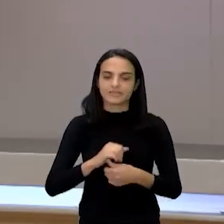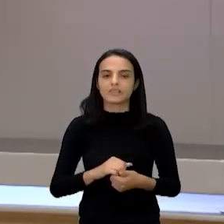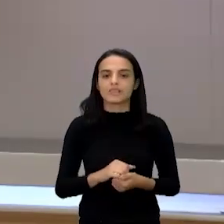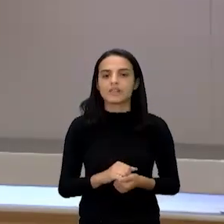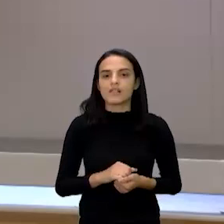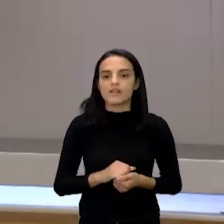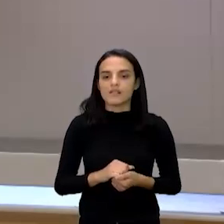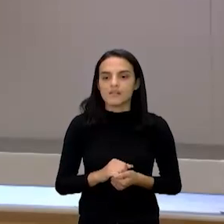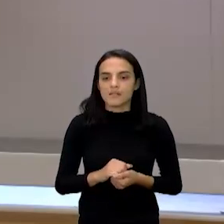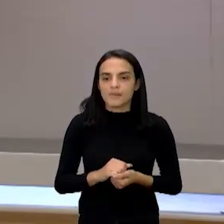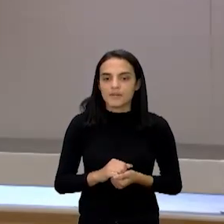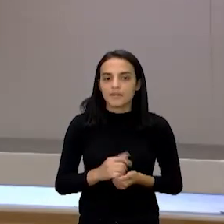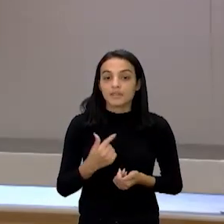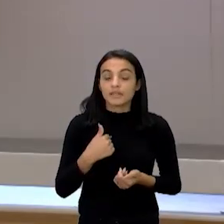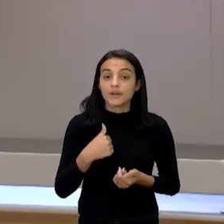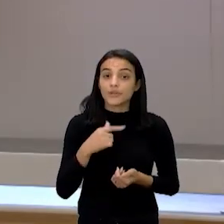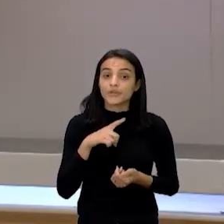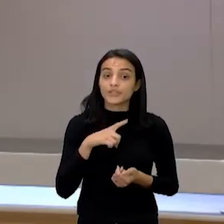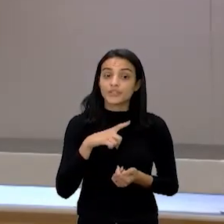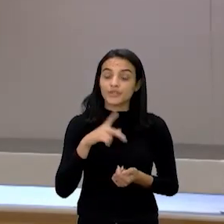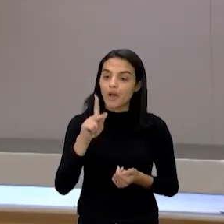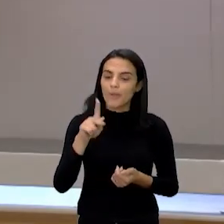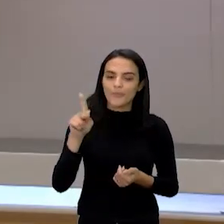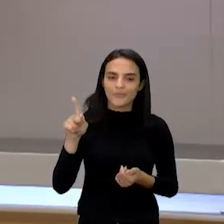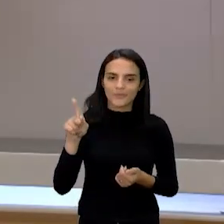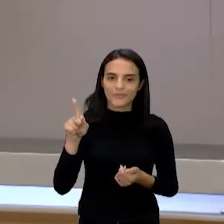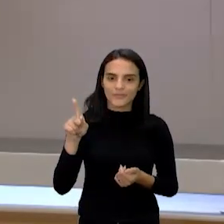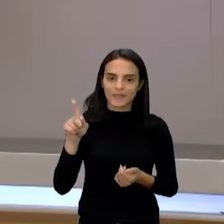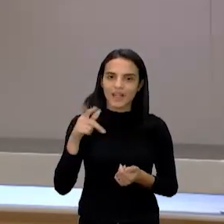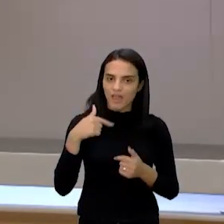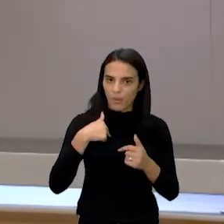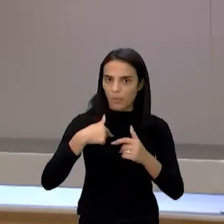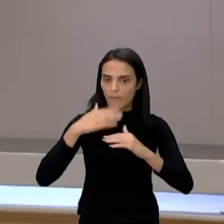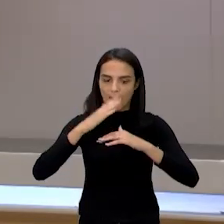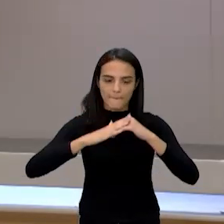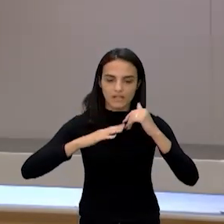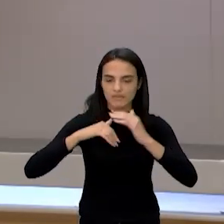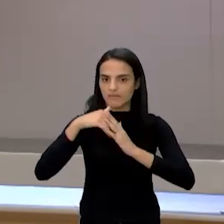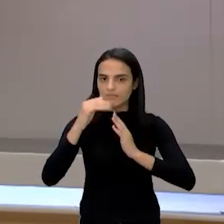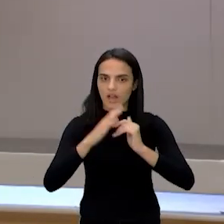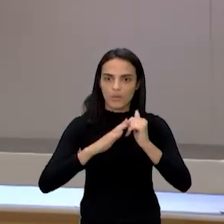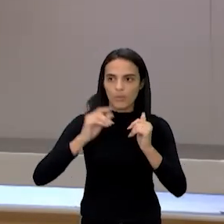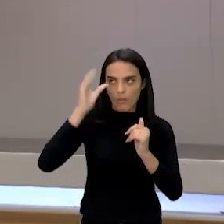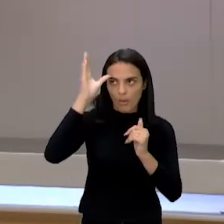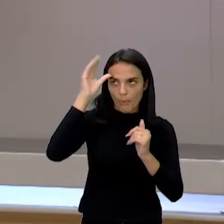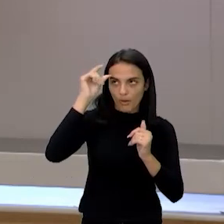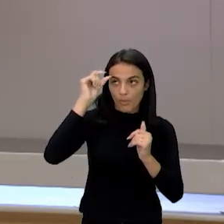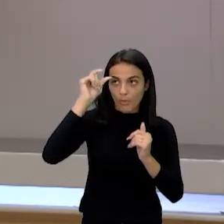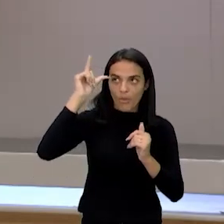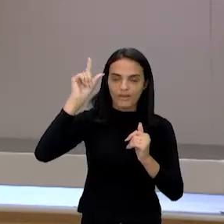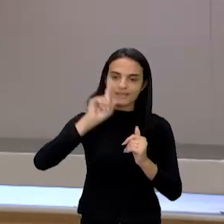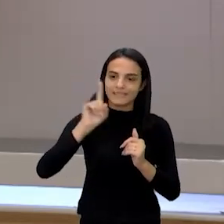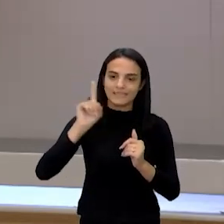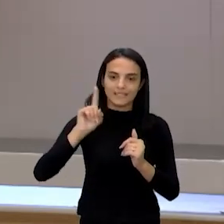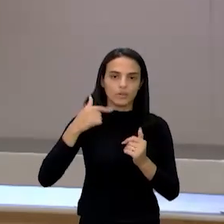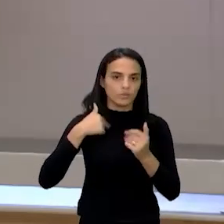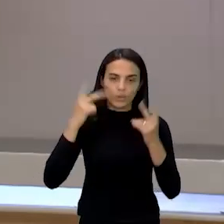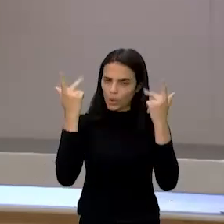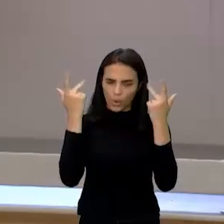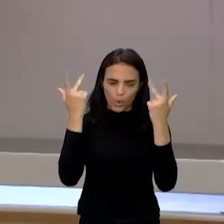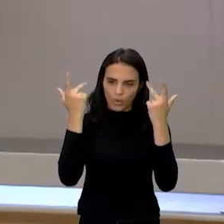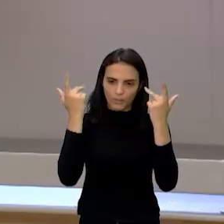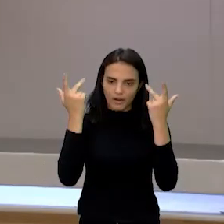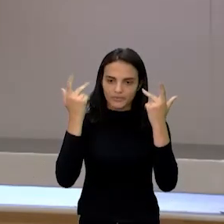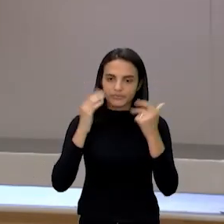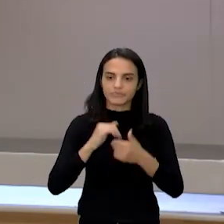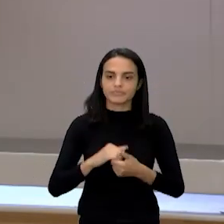série, eu tive uma professora, eu não tenho altas habilidades, não tenho nada disso, sou uma pessoa normalíssima,